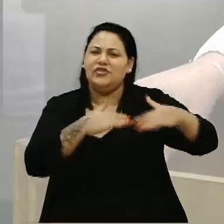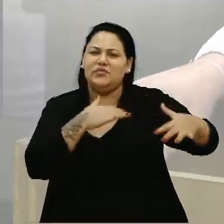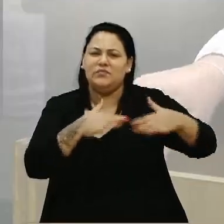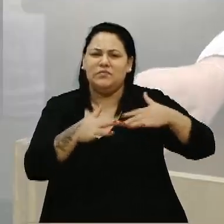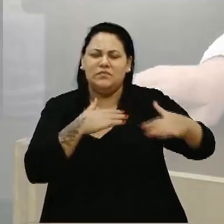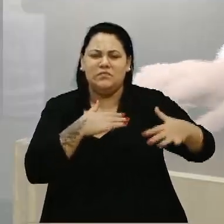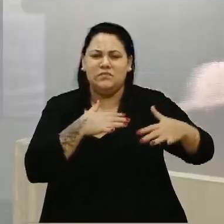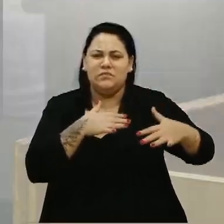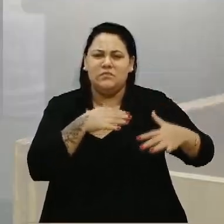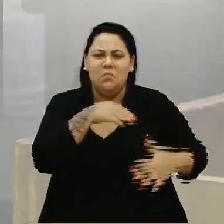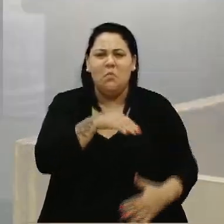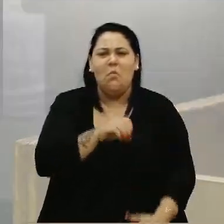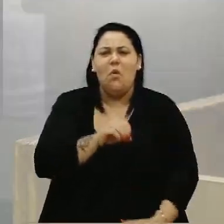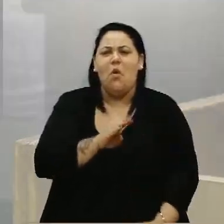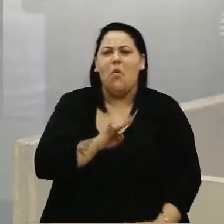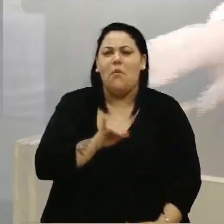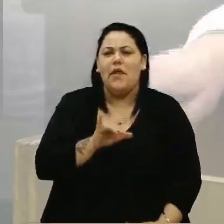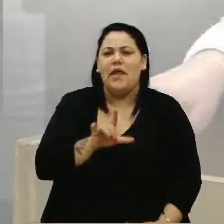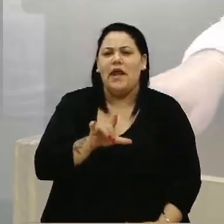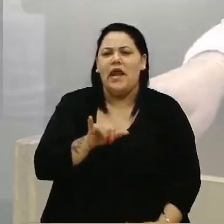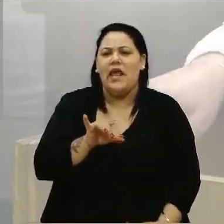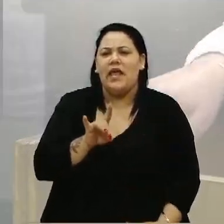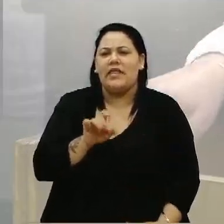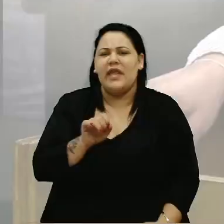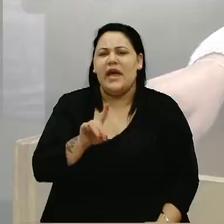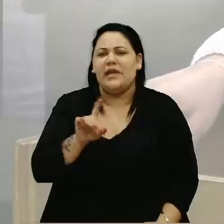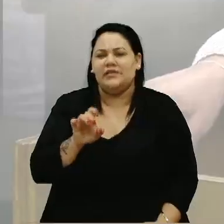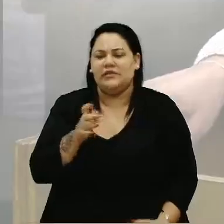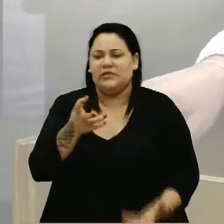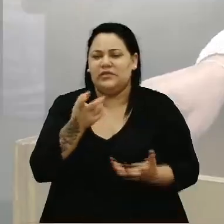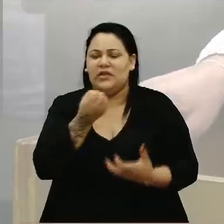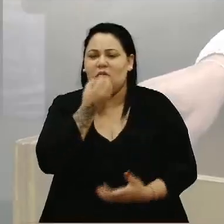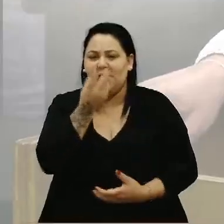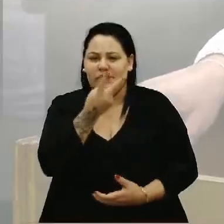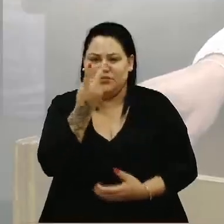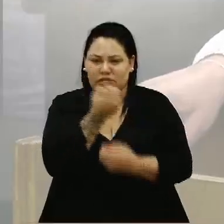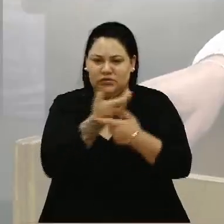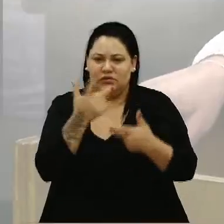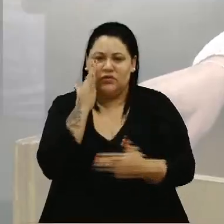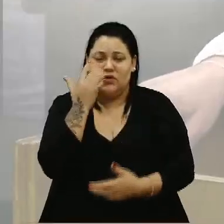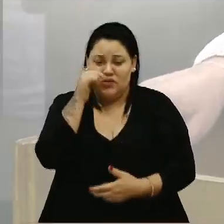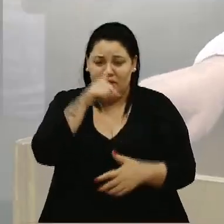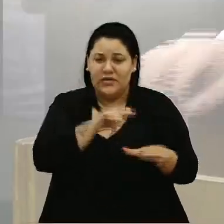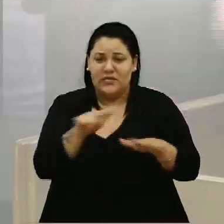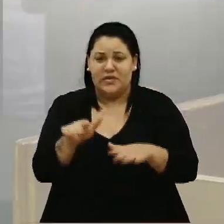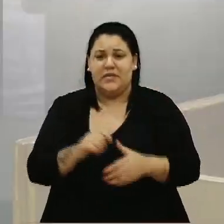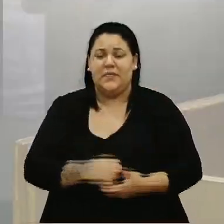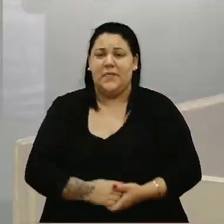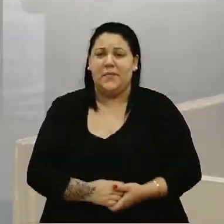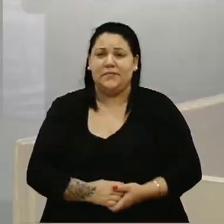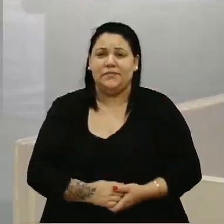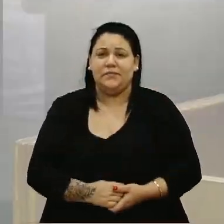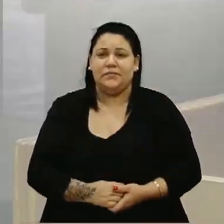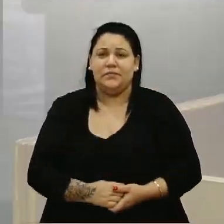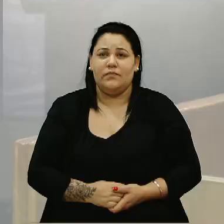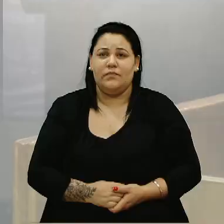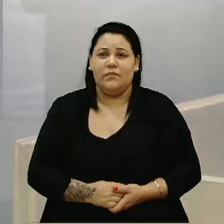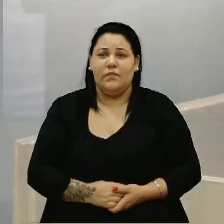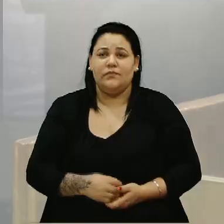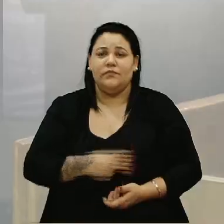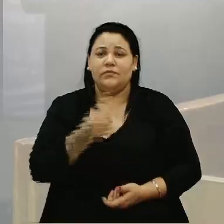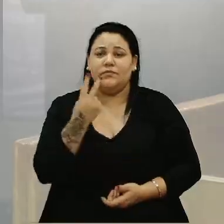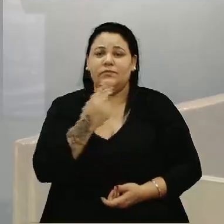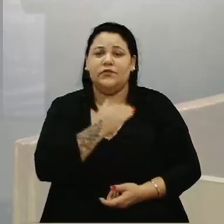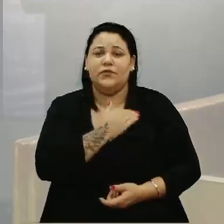Eu só queria falar duas coisinhas que aconteceu há poucos dias, essa semana. Essa semana, aconteceu essa semana. Duas mortes no